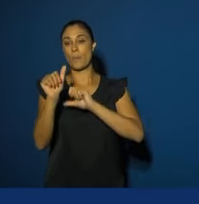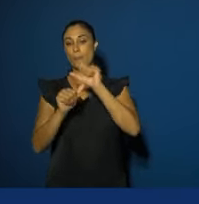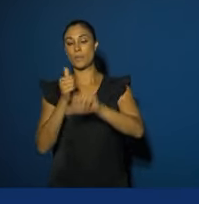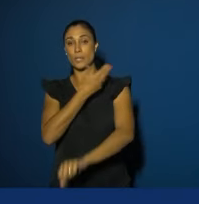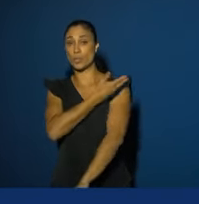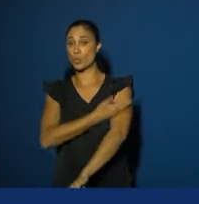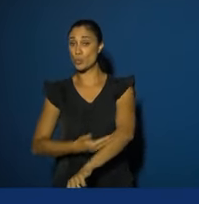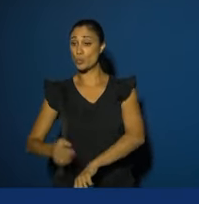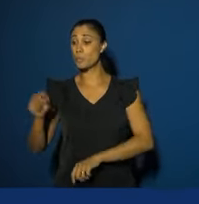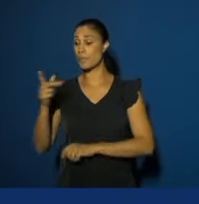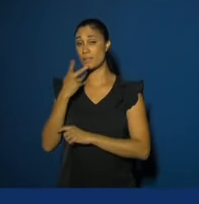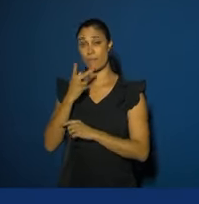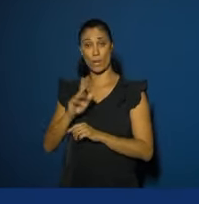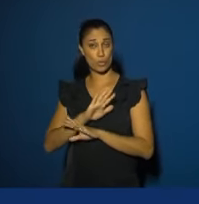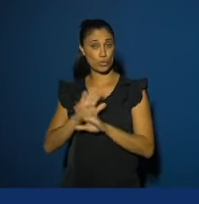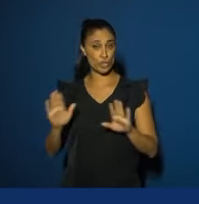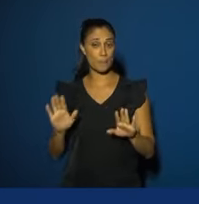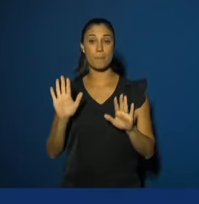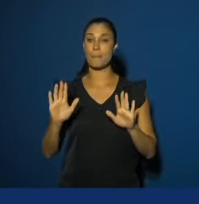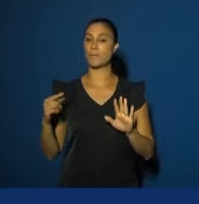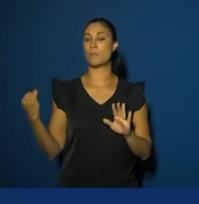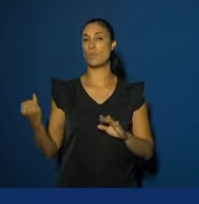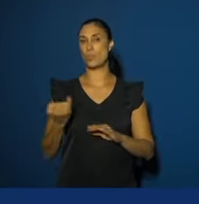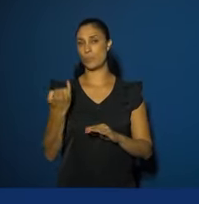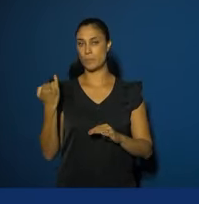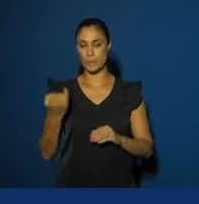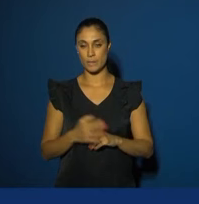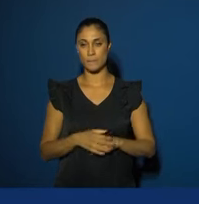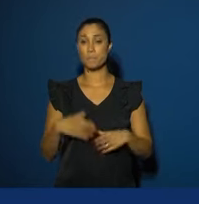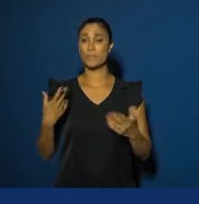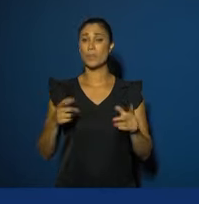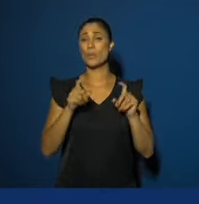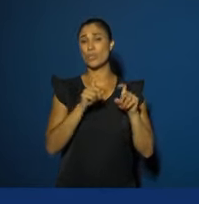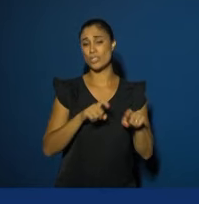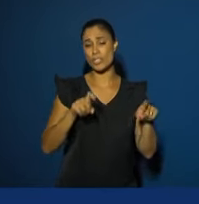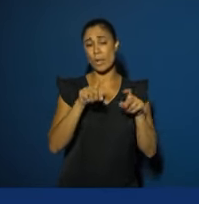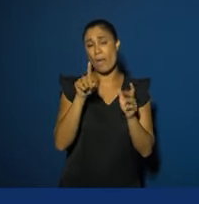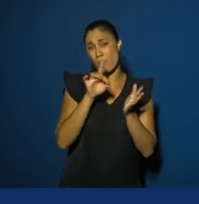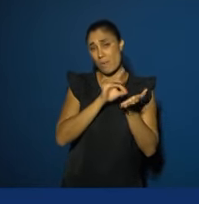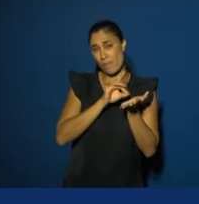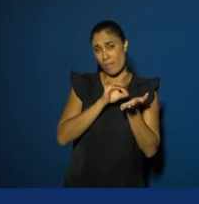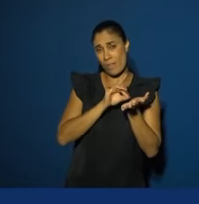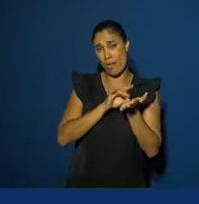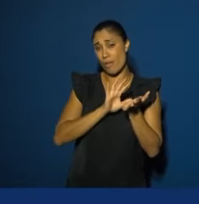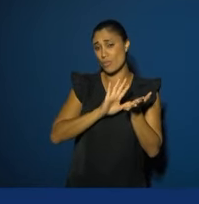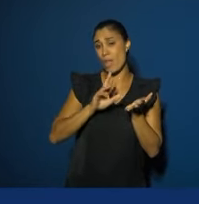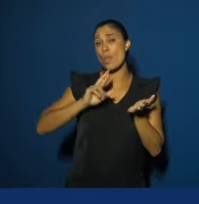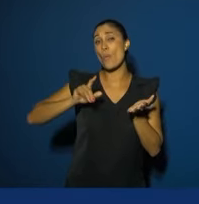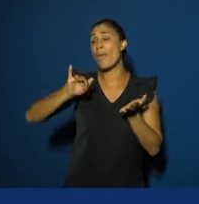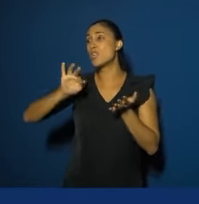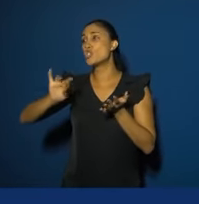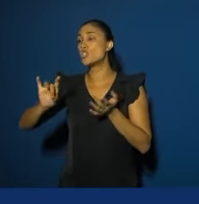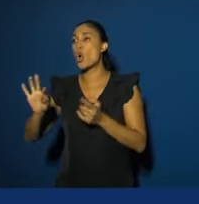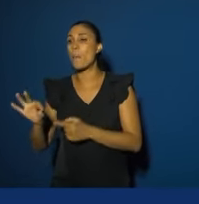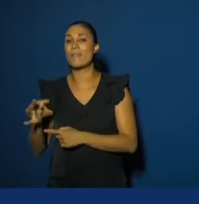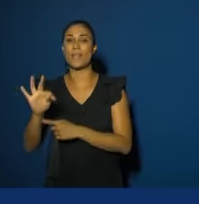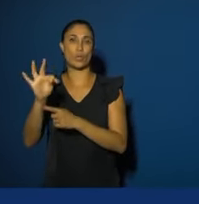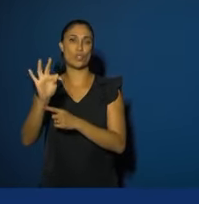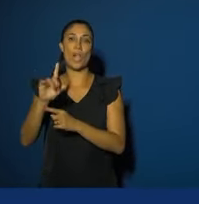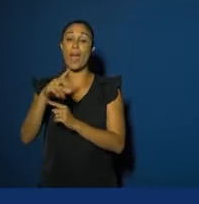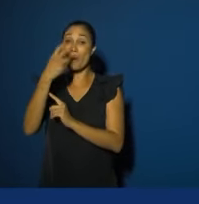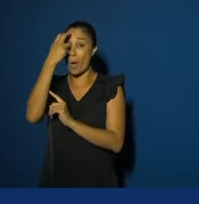hábito que você tava falando mas é muito importante então assim o digital é uma realidade eu falo que ele não é uma tecnologia ele é uma